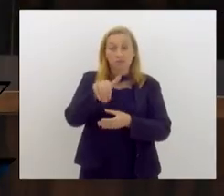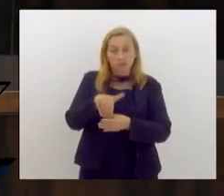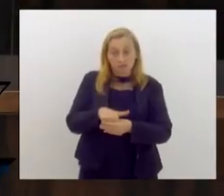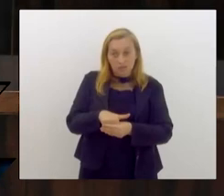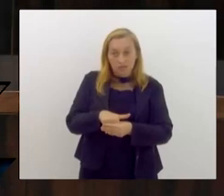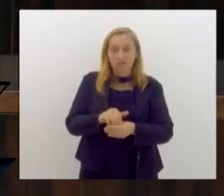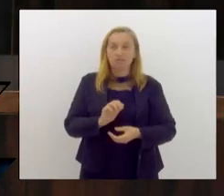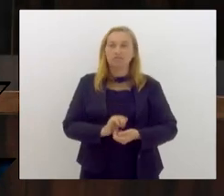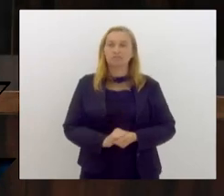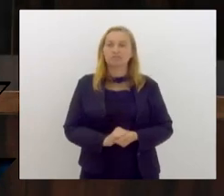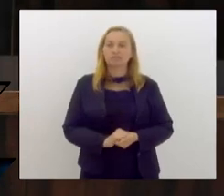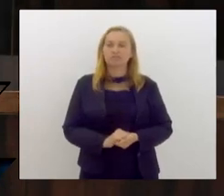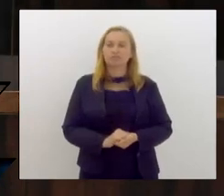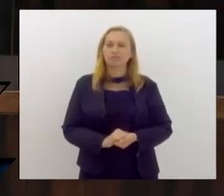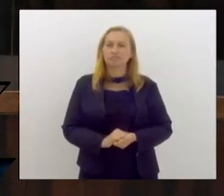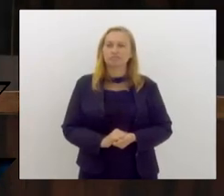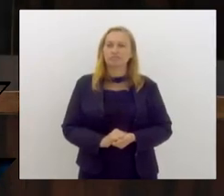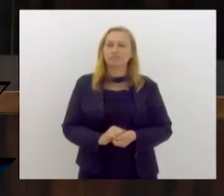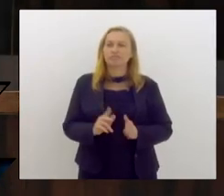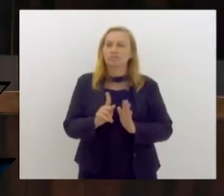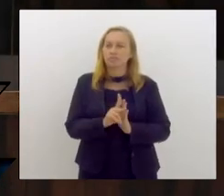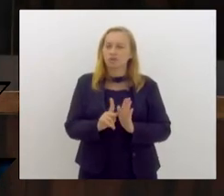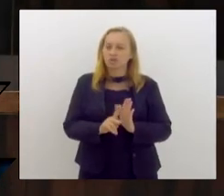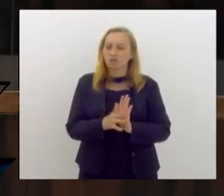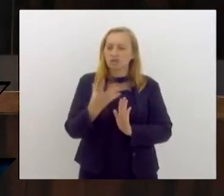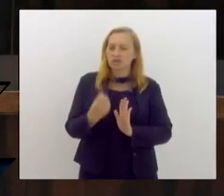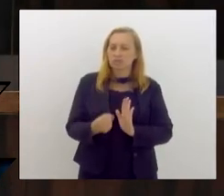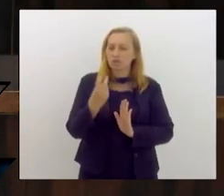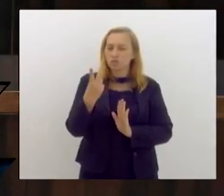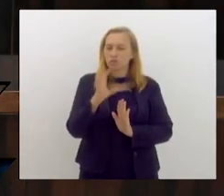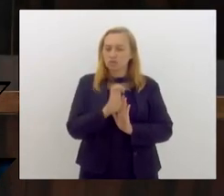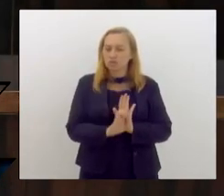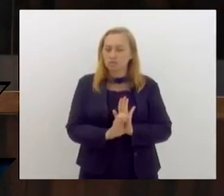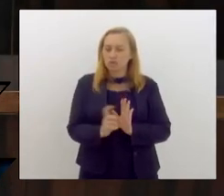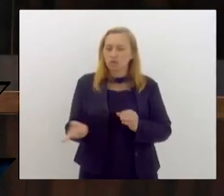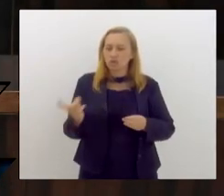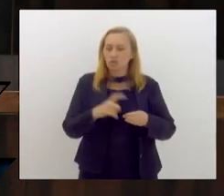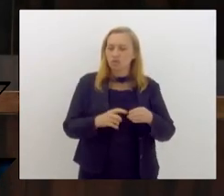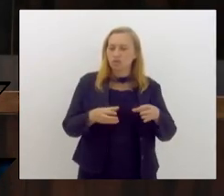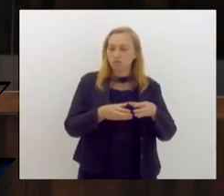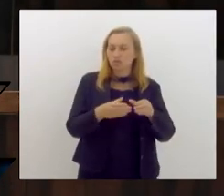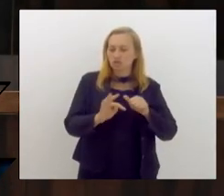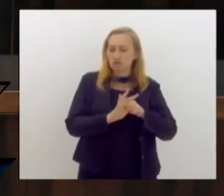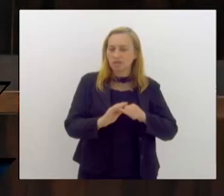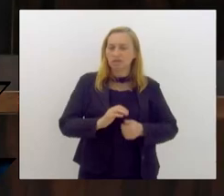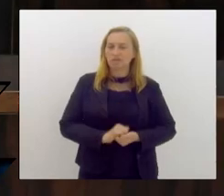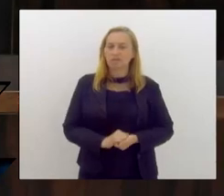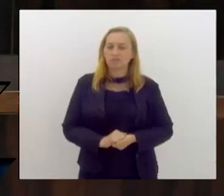votação, o projeto recebeu duas emendas, retorna às comissões.